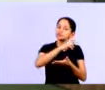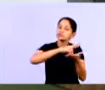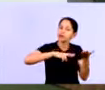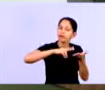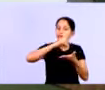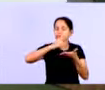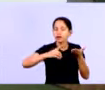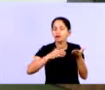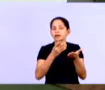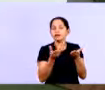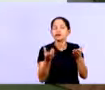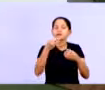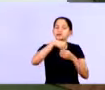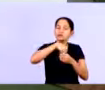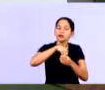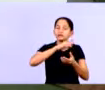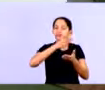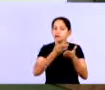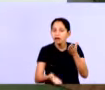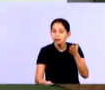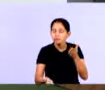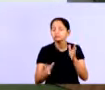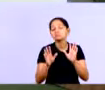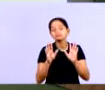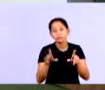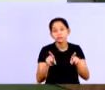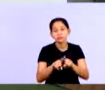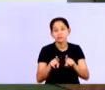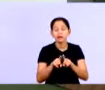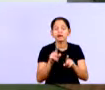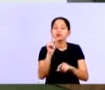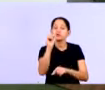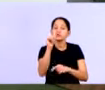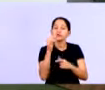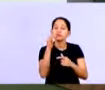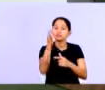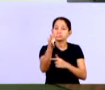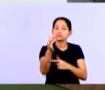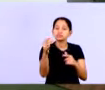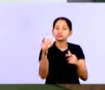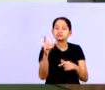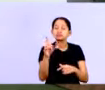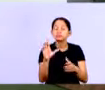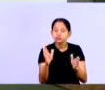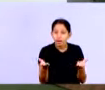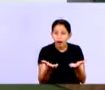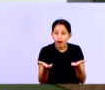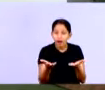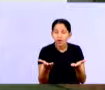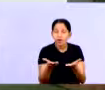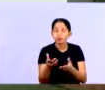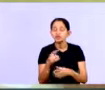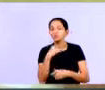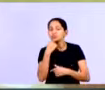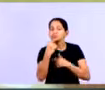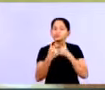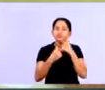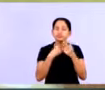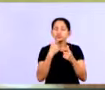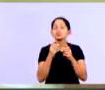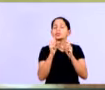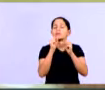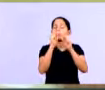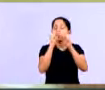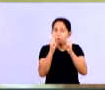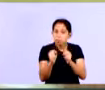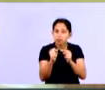caixa, bem como o valor futuro líquido e o payback. Sim. Gente, se restarem algumas dúvidas, vocês podem perguntar